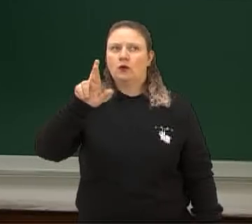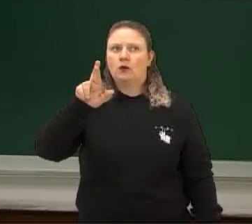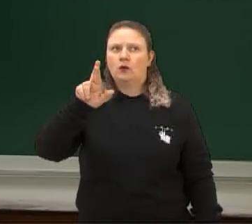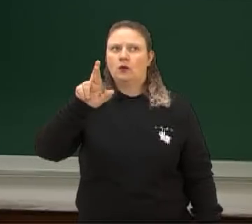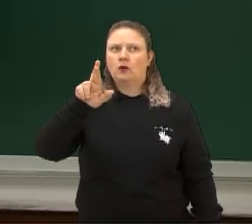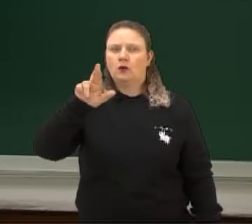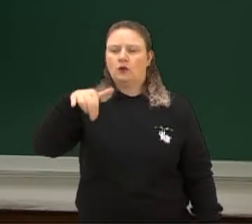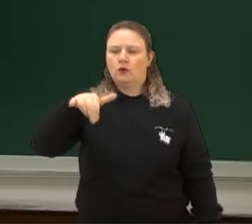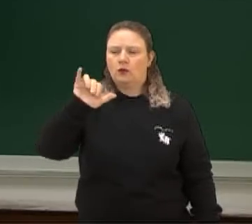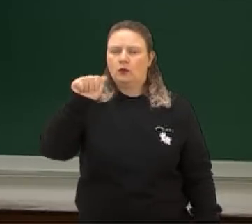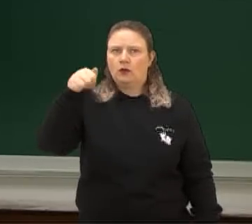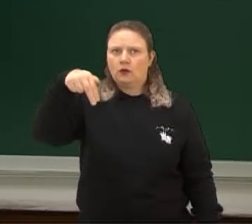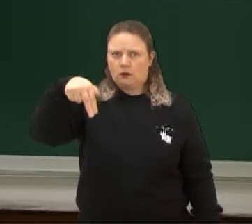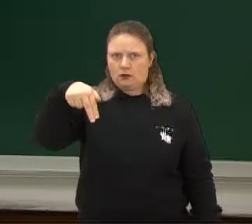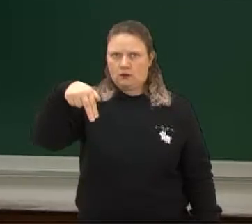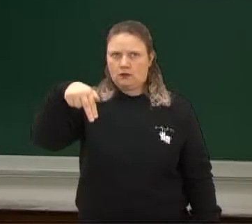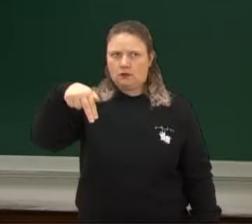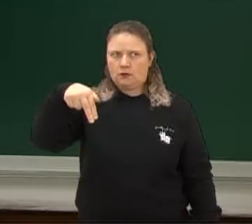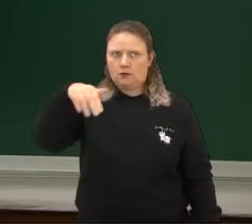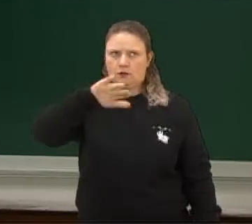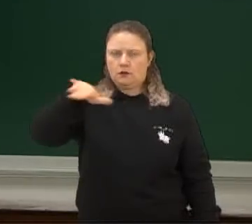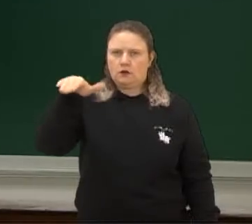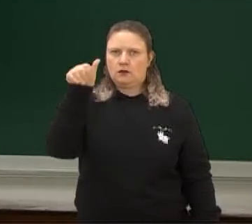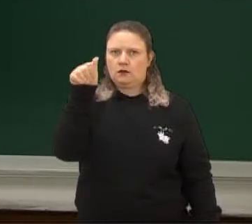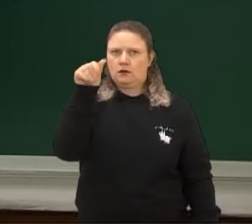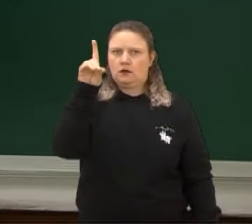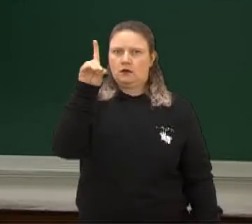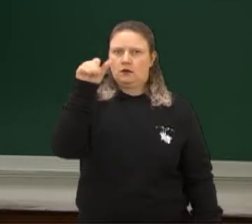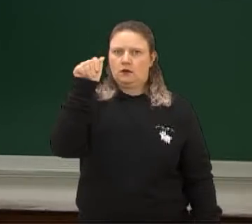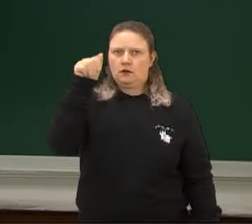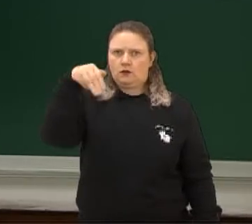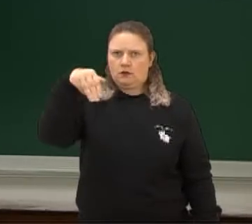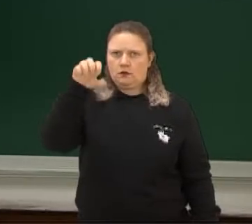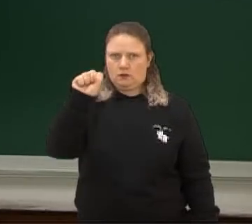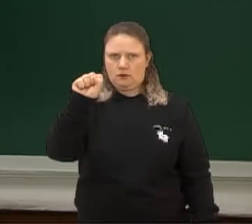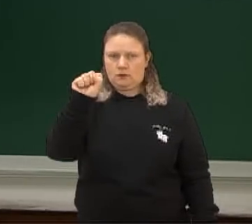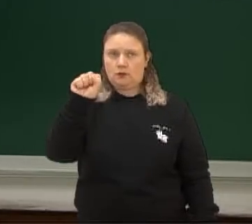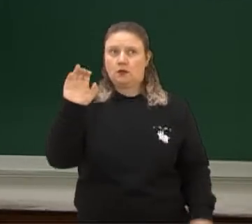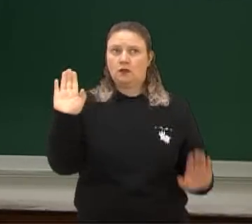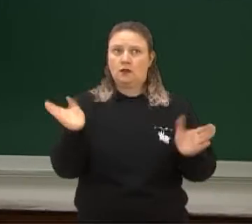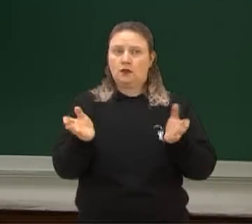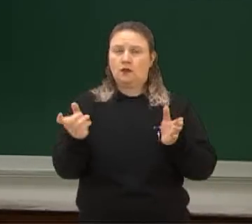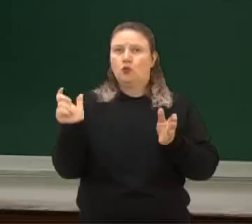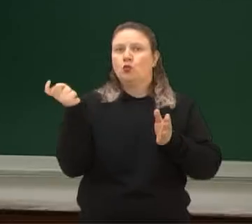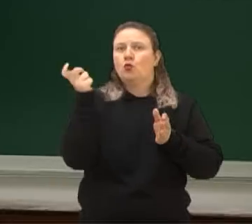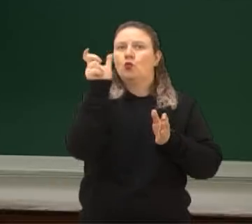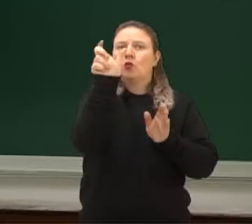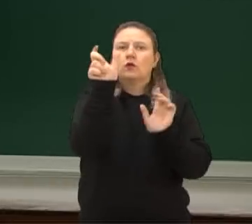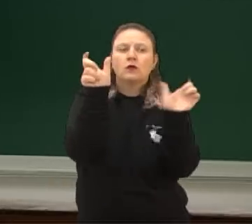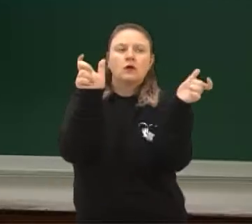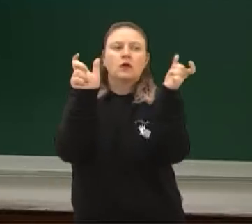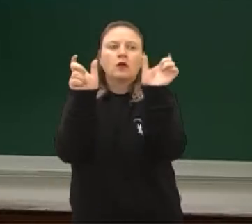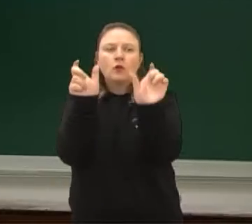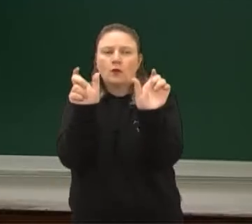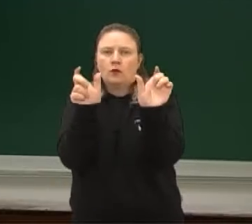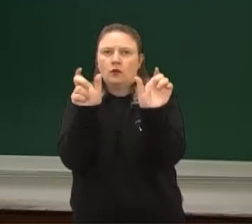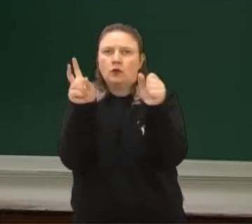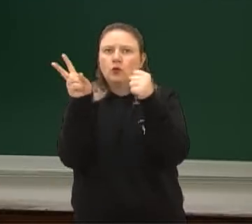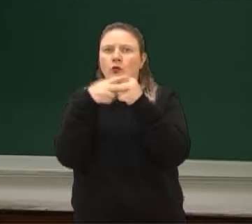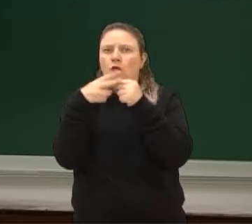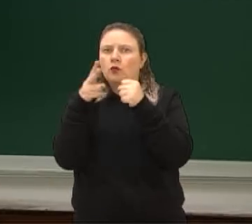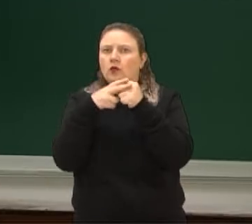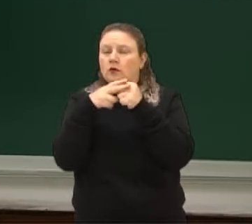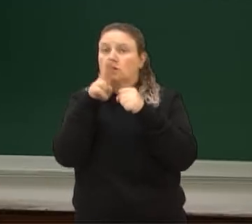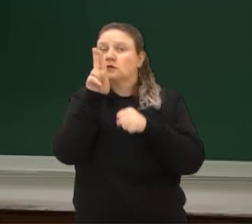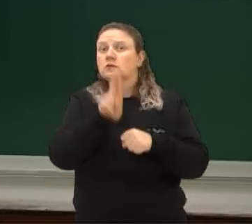da música é uma pergunta. Então você vai ter que completar, né, aqui, e o verbo principal que você vai usar